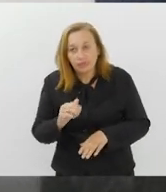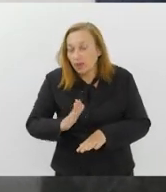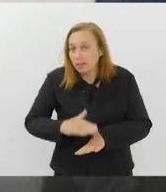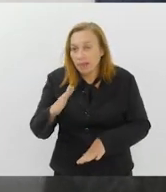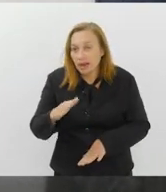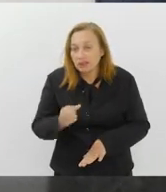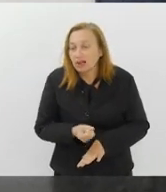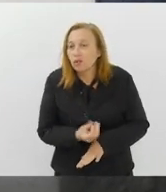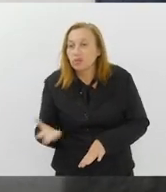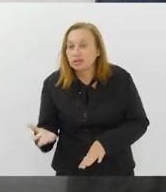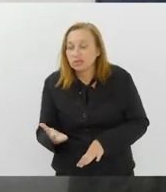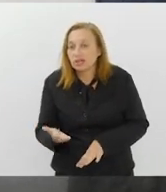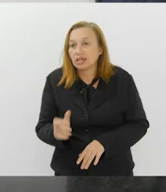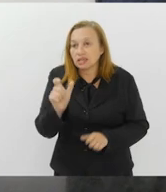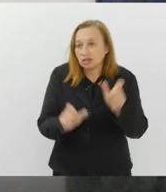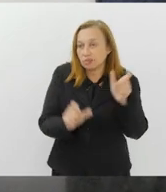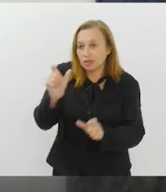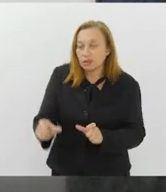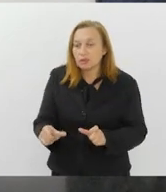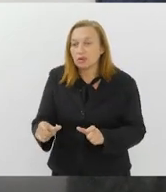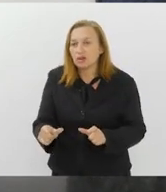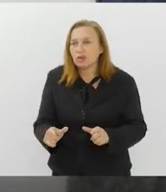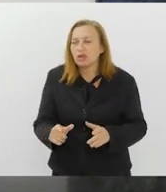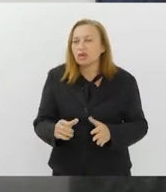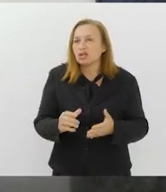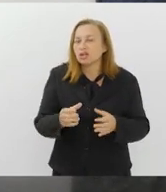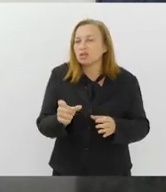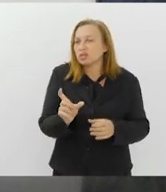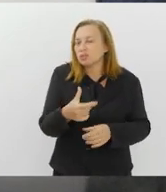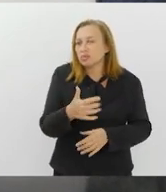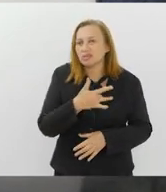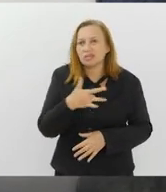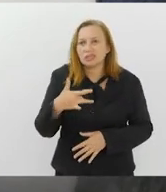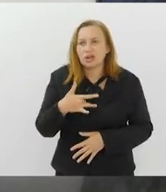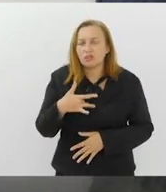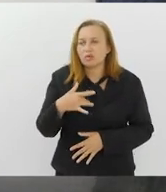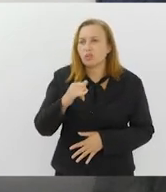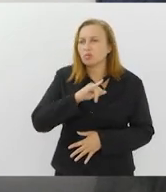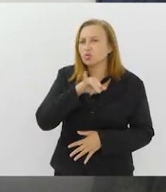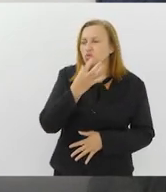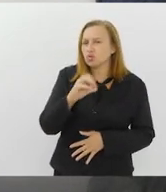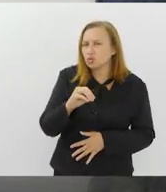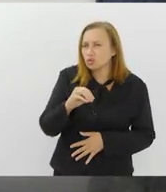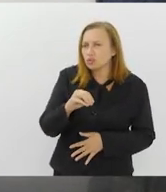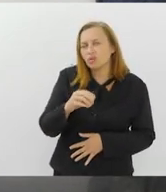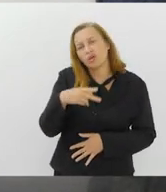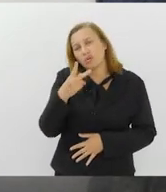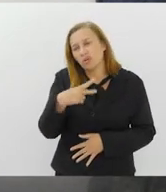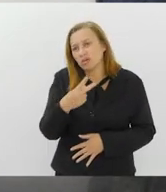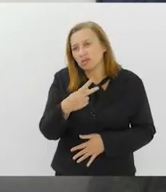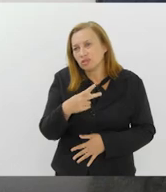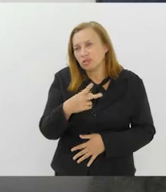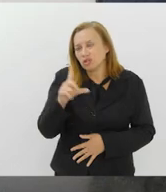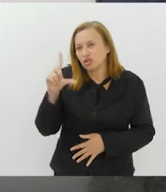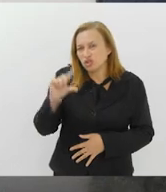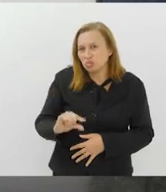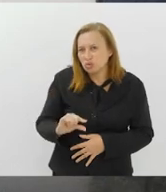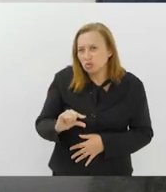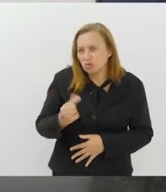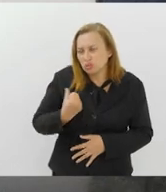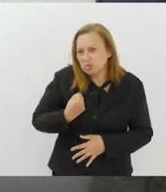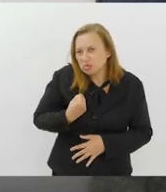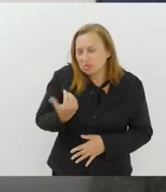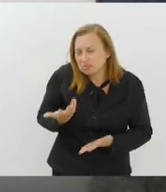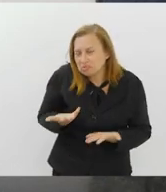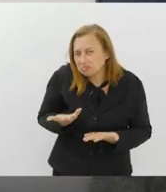a quantidade aumentou muito mais. E no plano de saúde, como o deputado Júlio Rocha falou, diminuiu. Quer dizer,